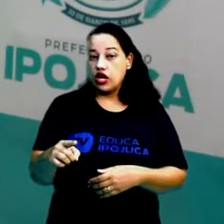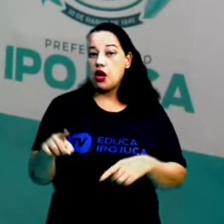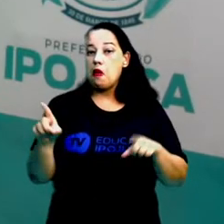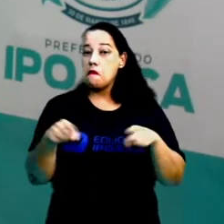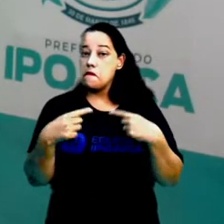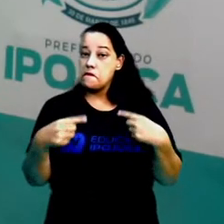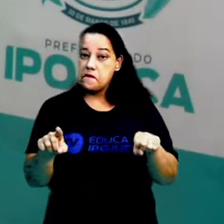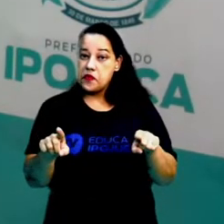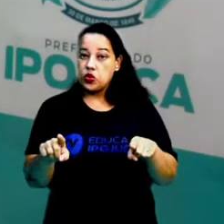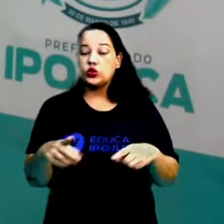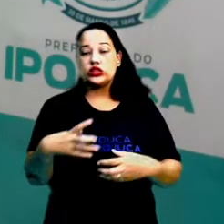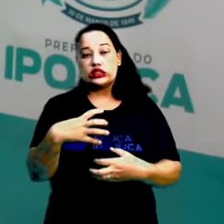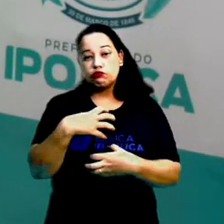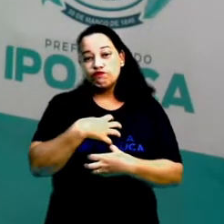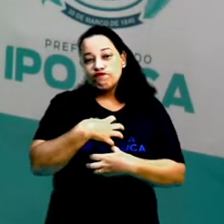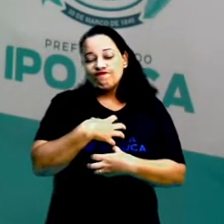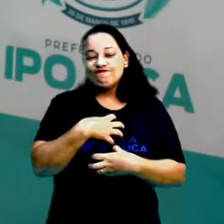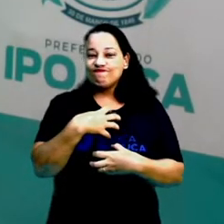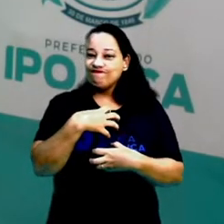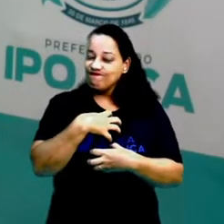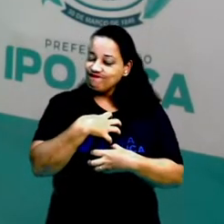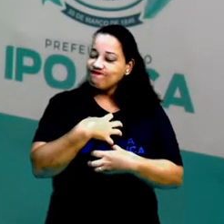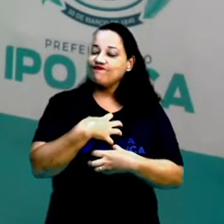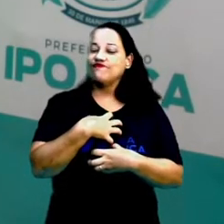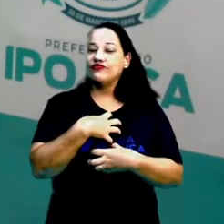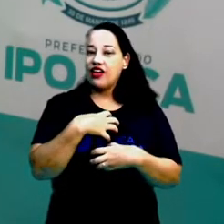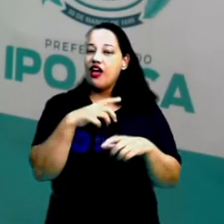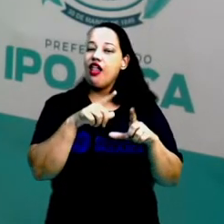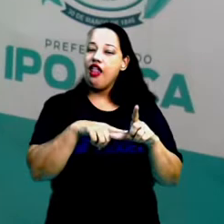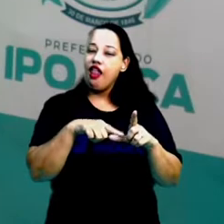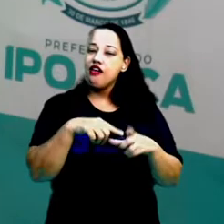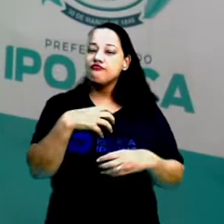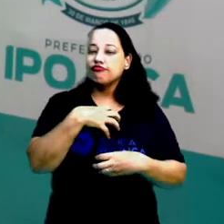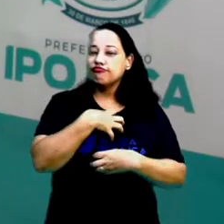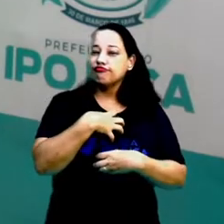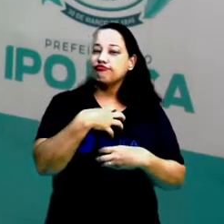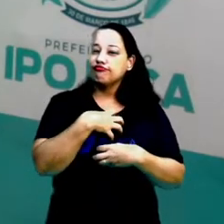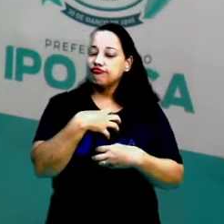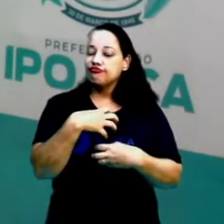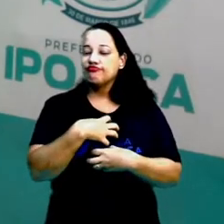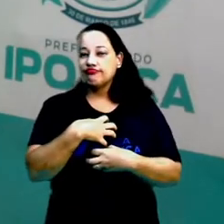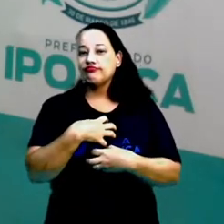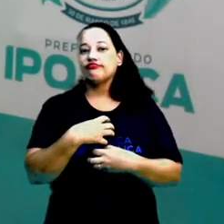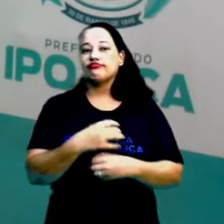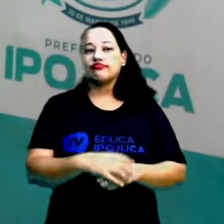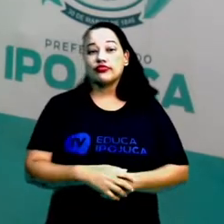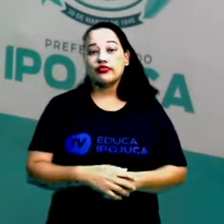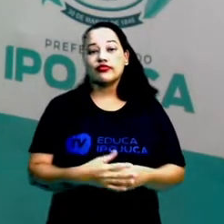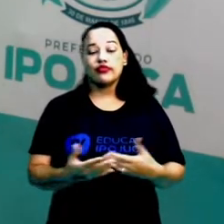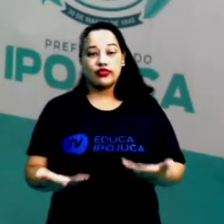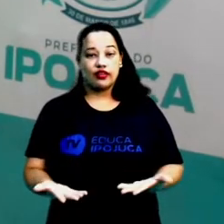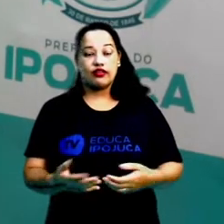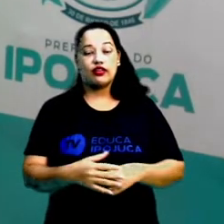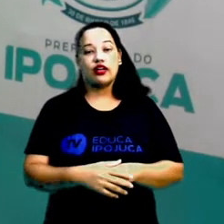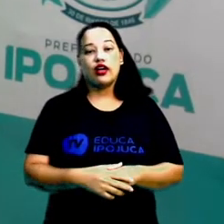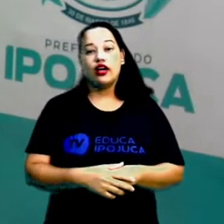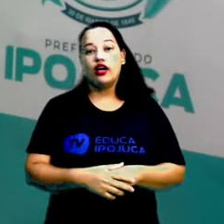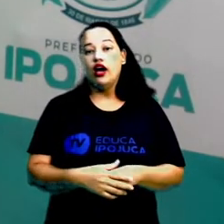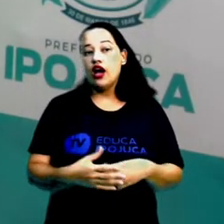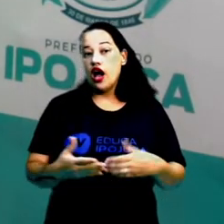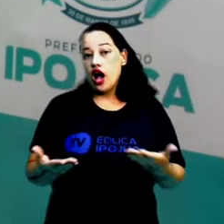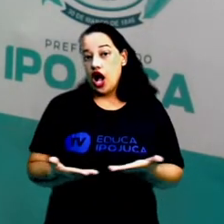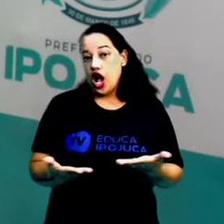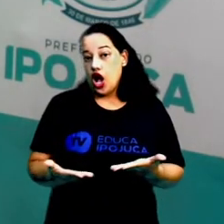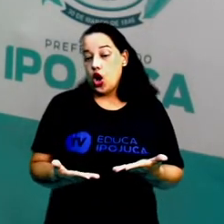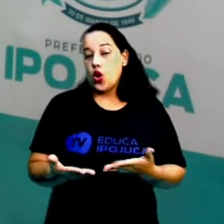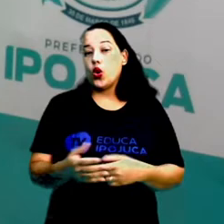realmente tocar a sua alma e que tem letras bastante ligadas a isso aí. Tranquilo? Ok. Agora vamos para a